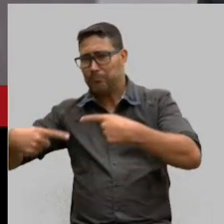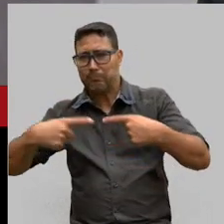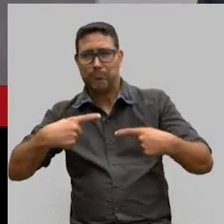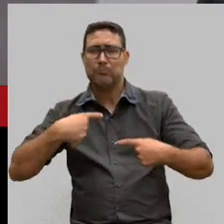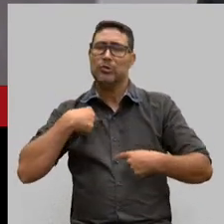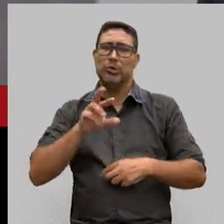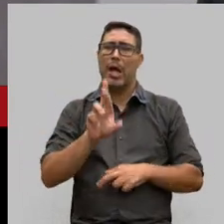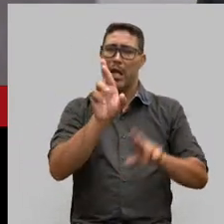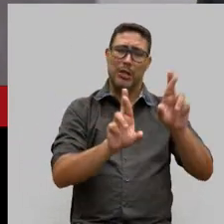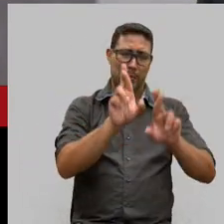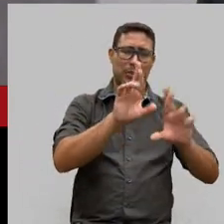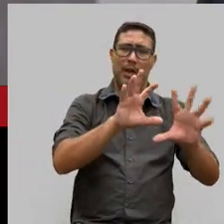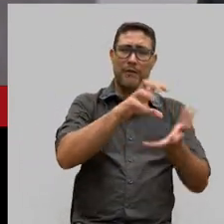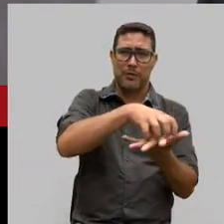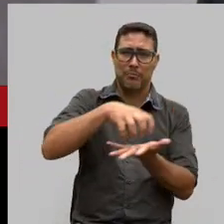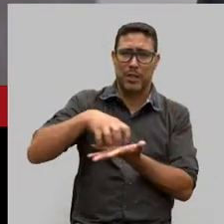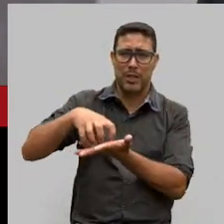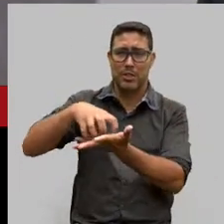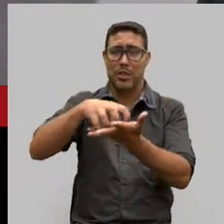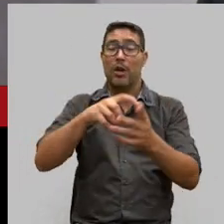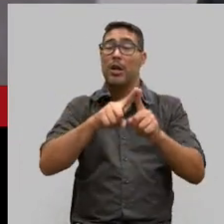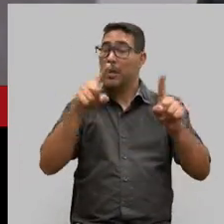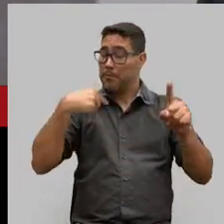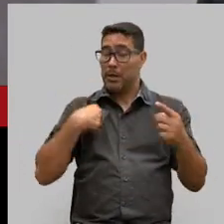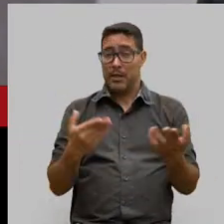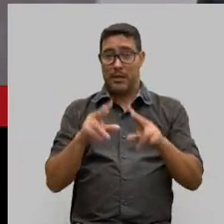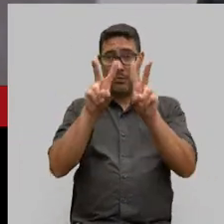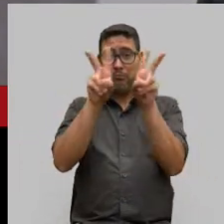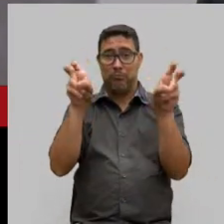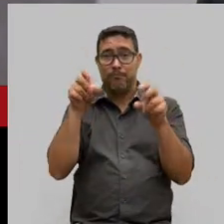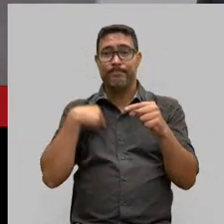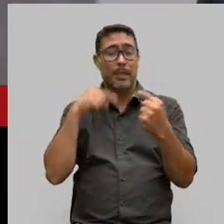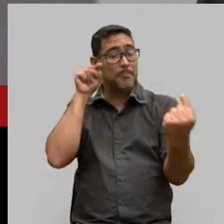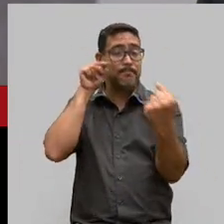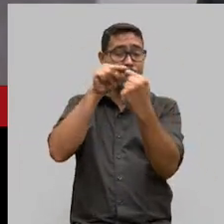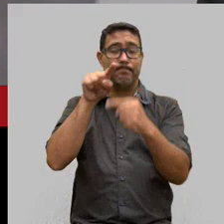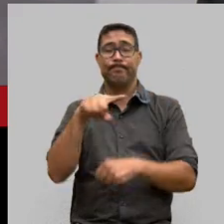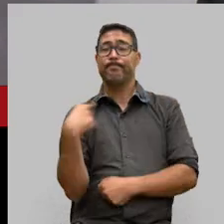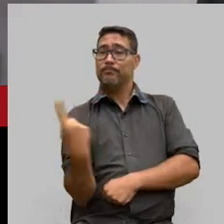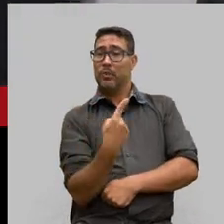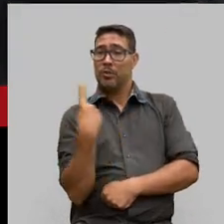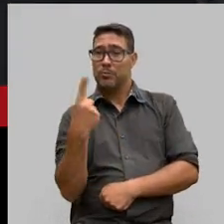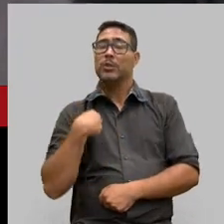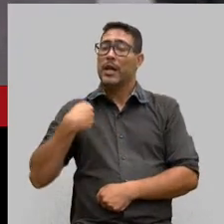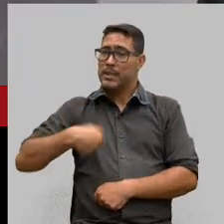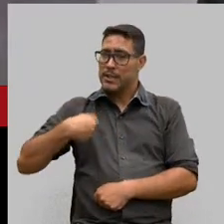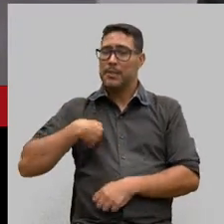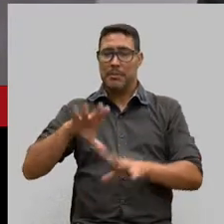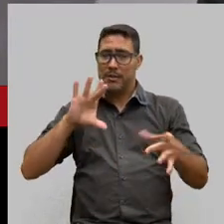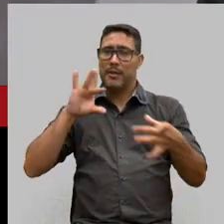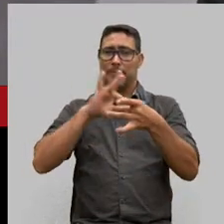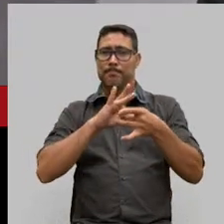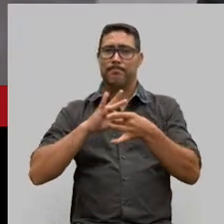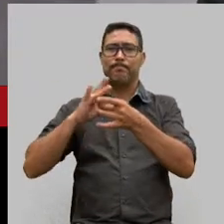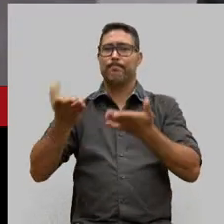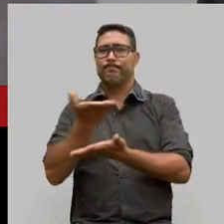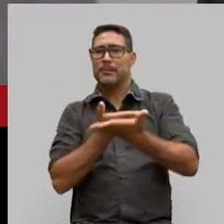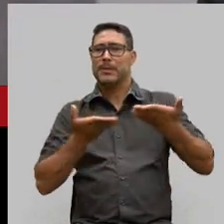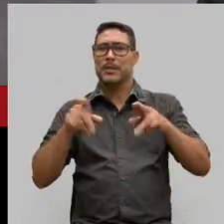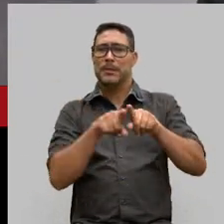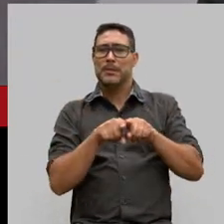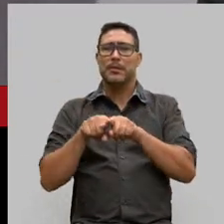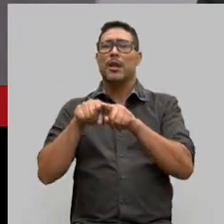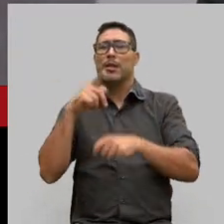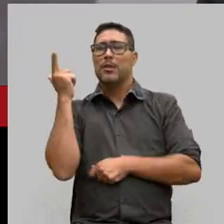regiões mas esse é um ponto comum que a gente precisa se unir para balançar essa estrutura do estado e fazer